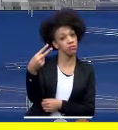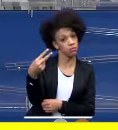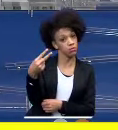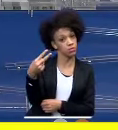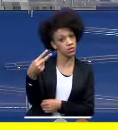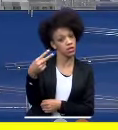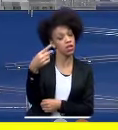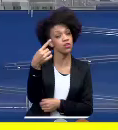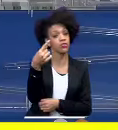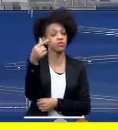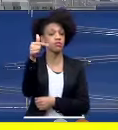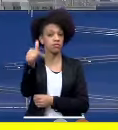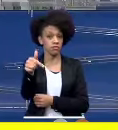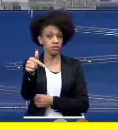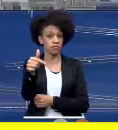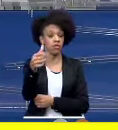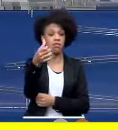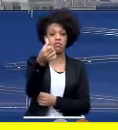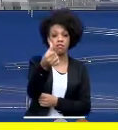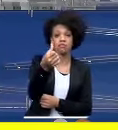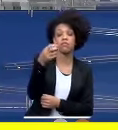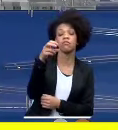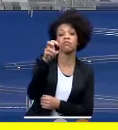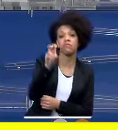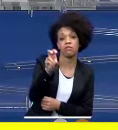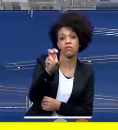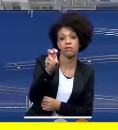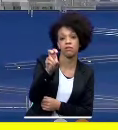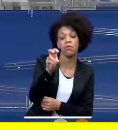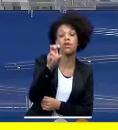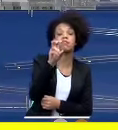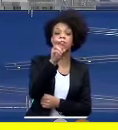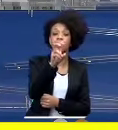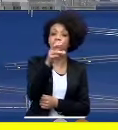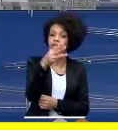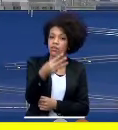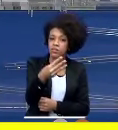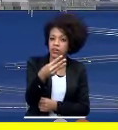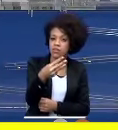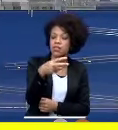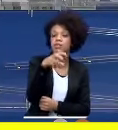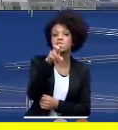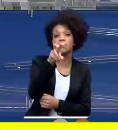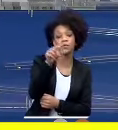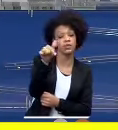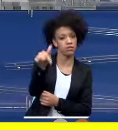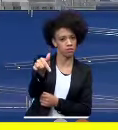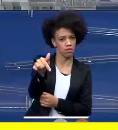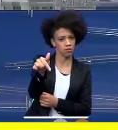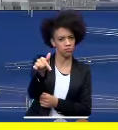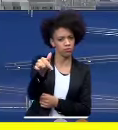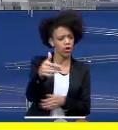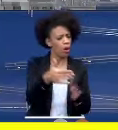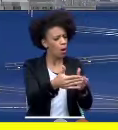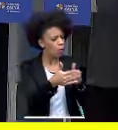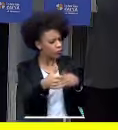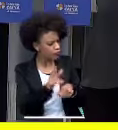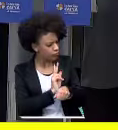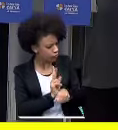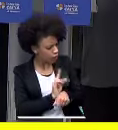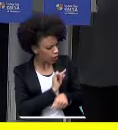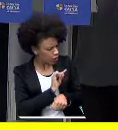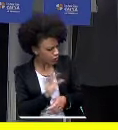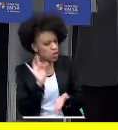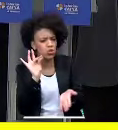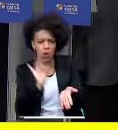32, 17, 65, 53 e 57. Por favor, senhoras